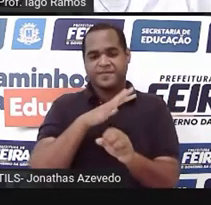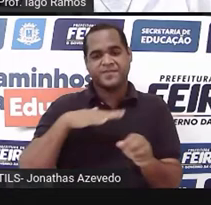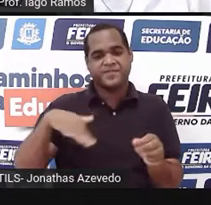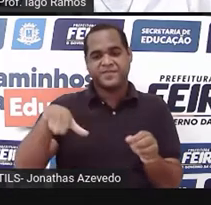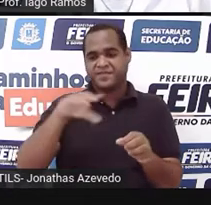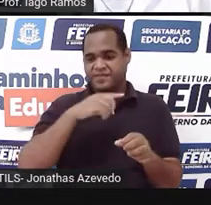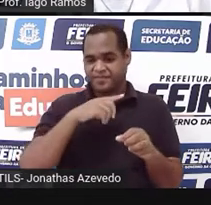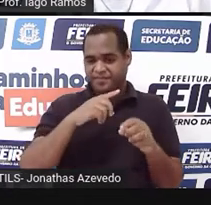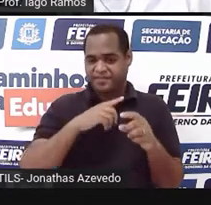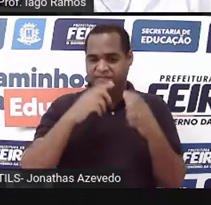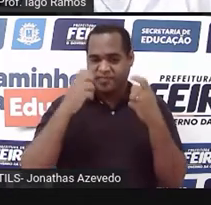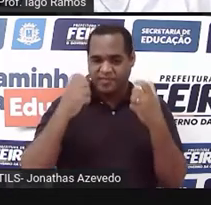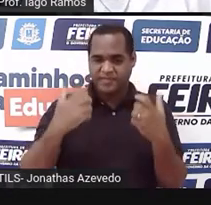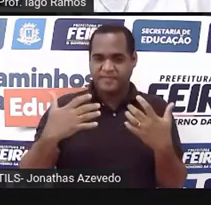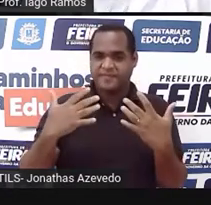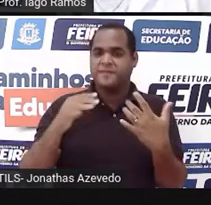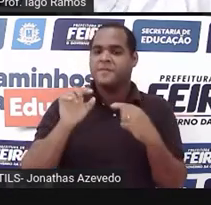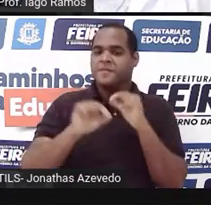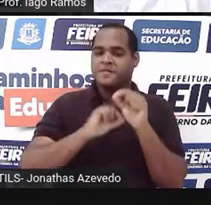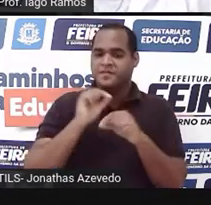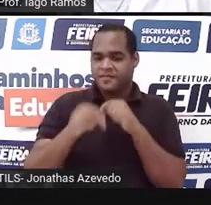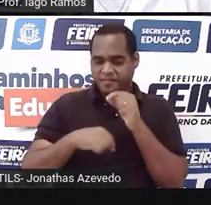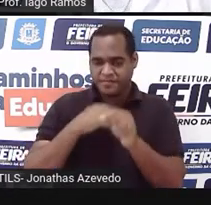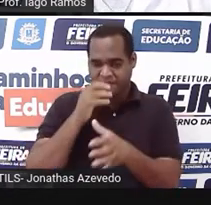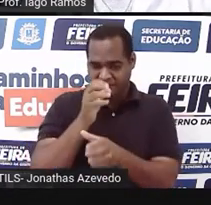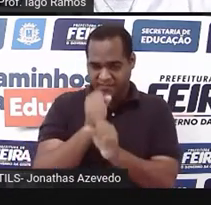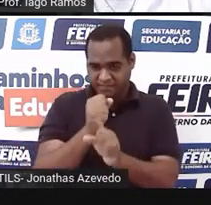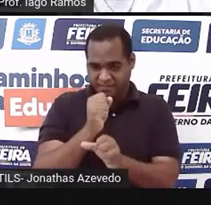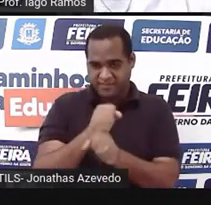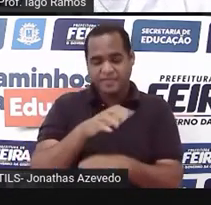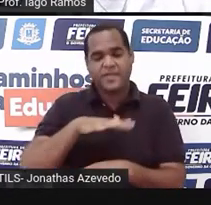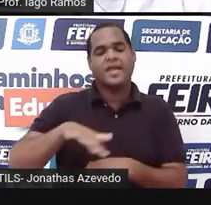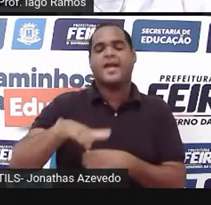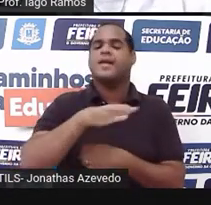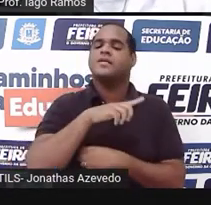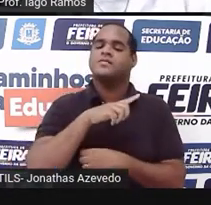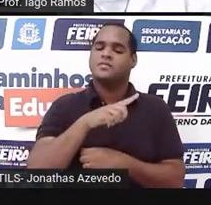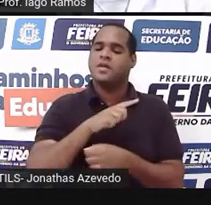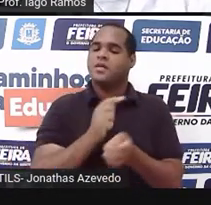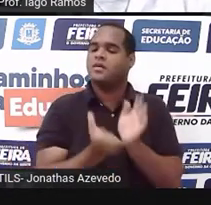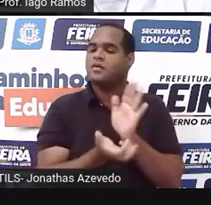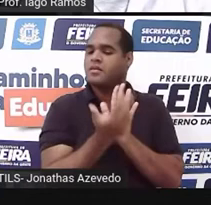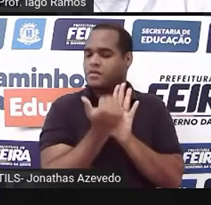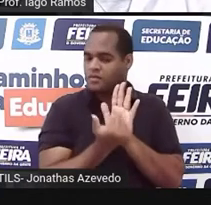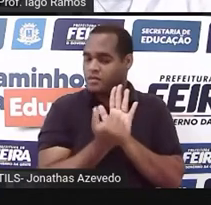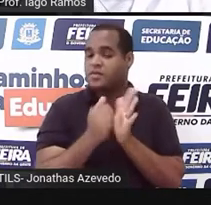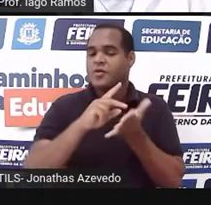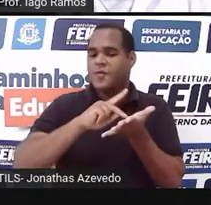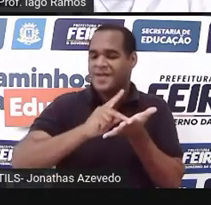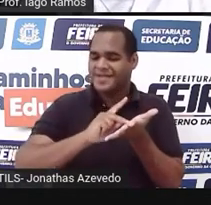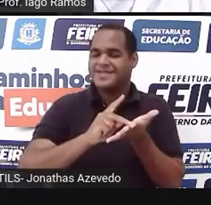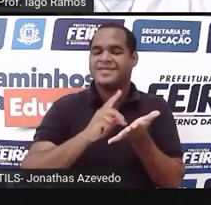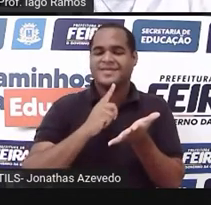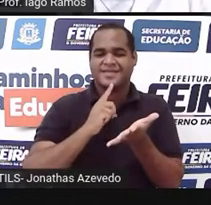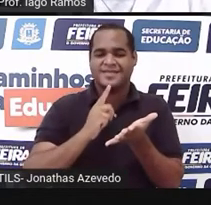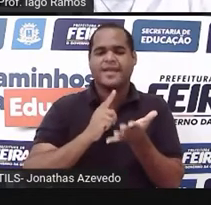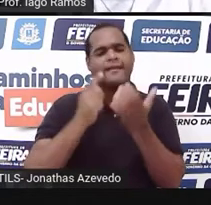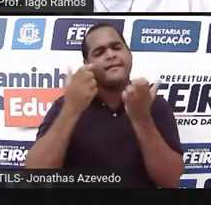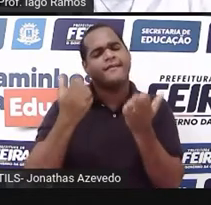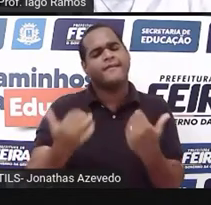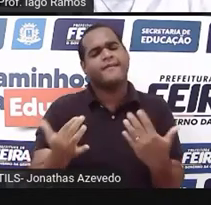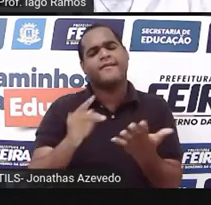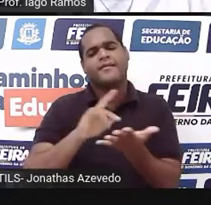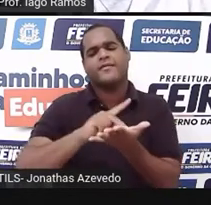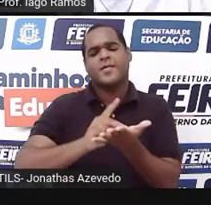cálculo de área a gente já aprendeu Calcular área de algumas figuras geométricas E essas figuras